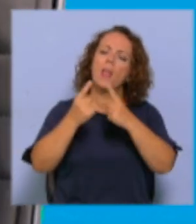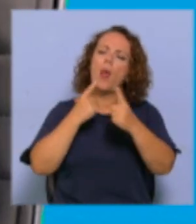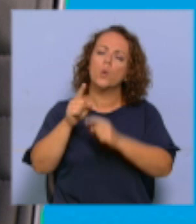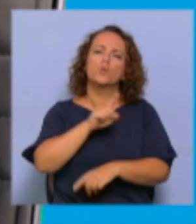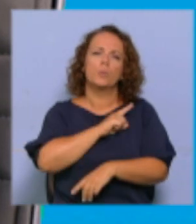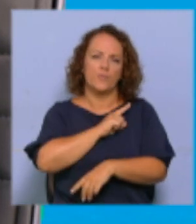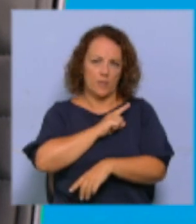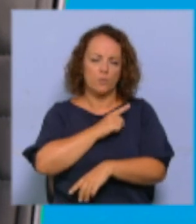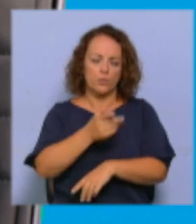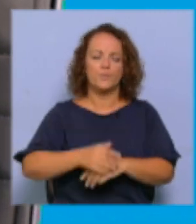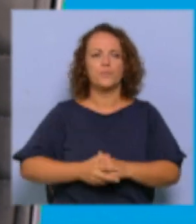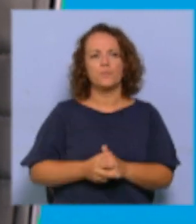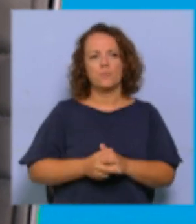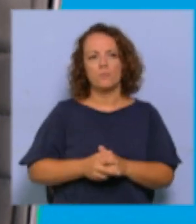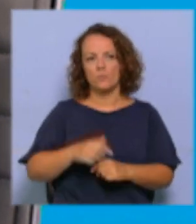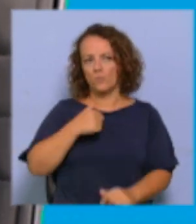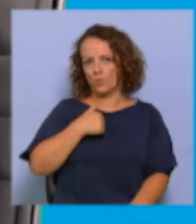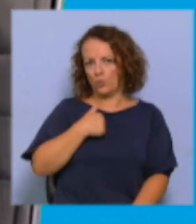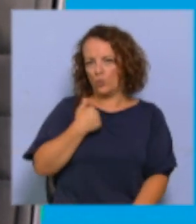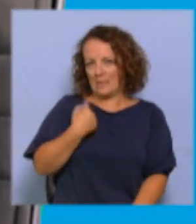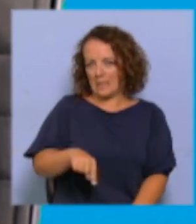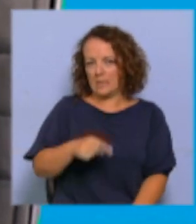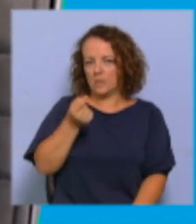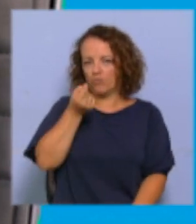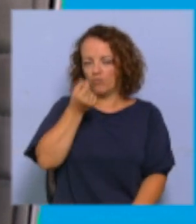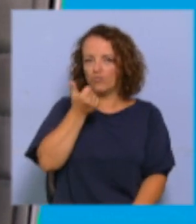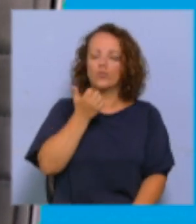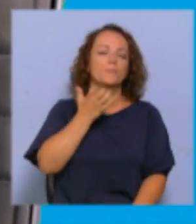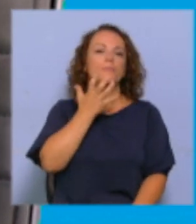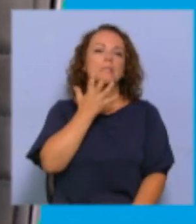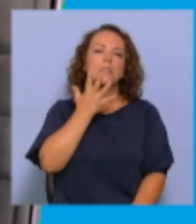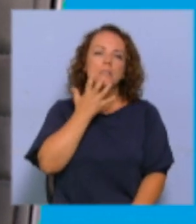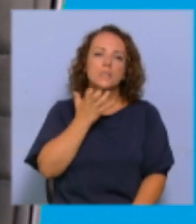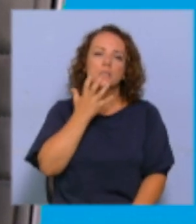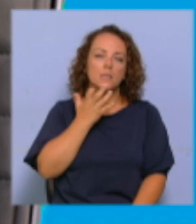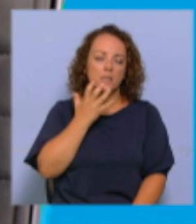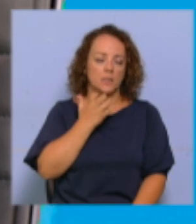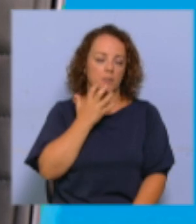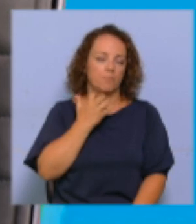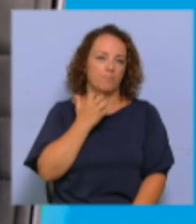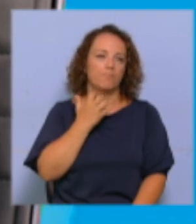privados. E eu tenho alguns temores das sequências